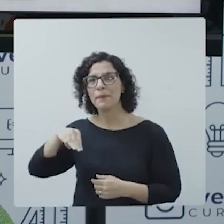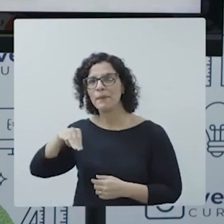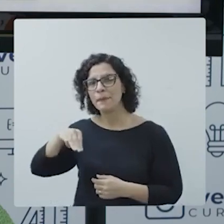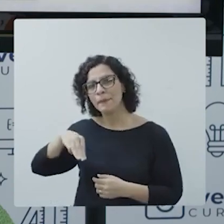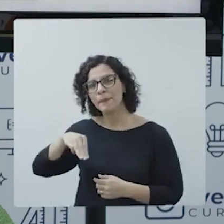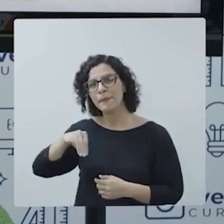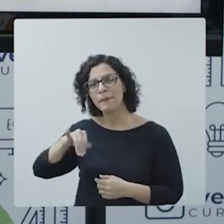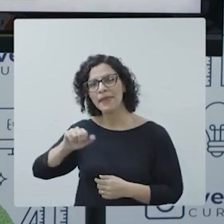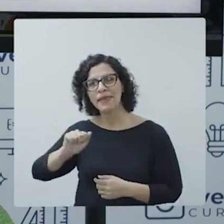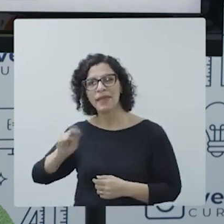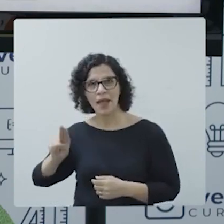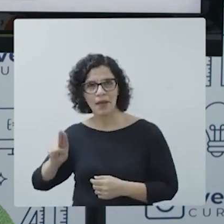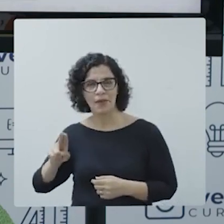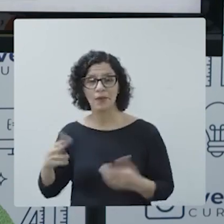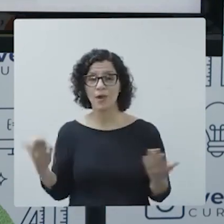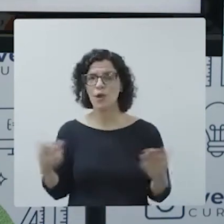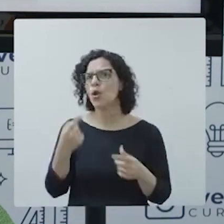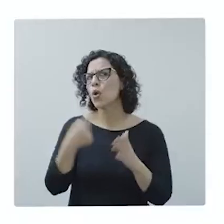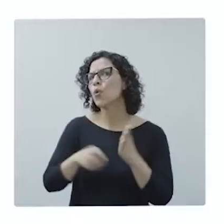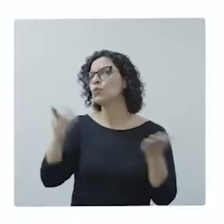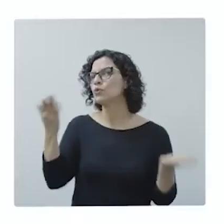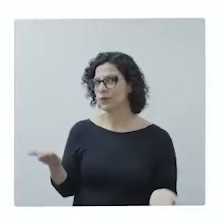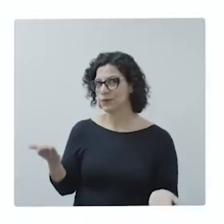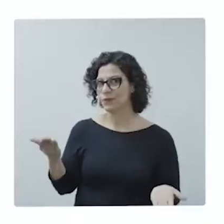e o último qual vai ser?